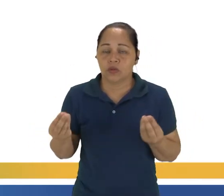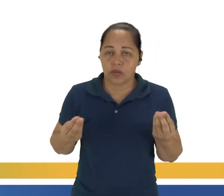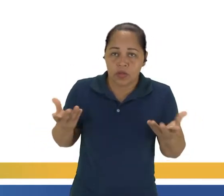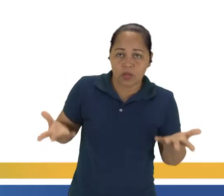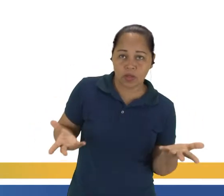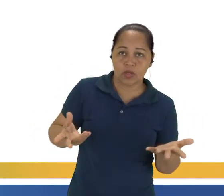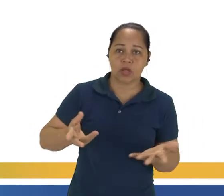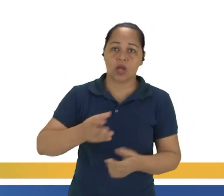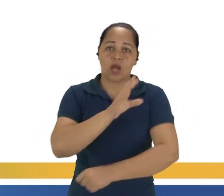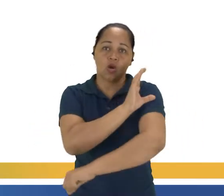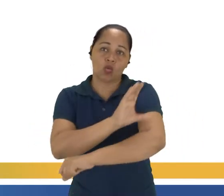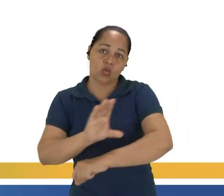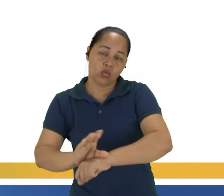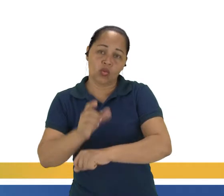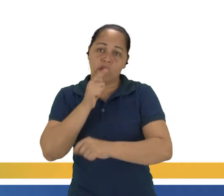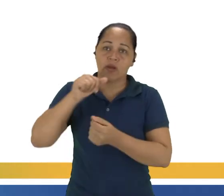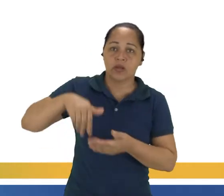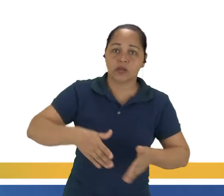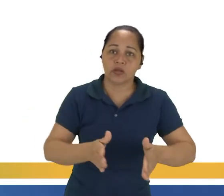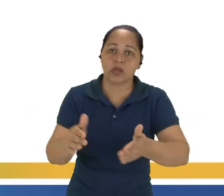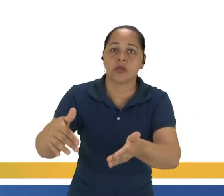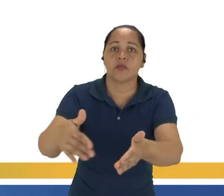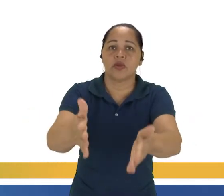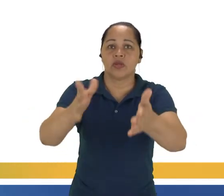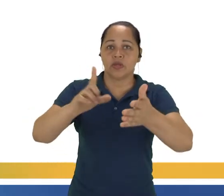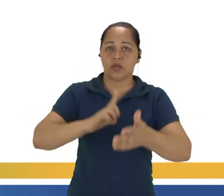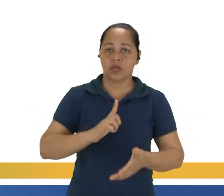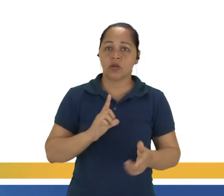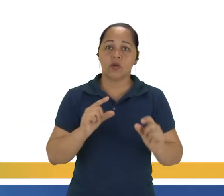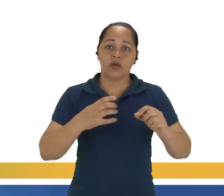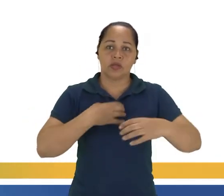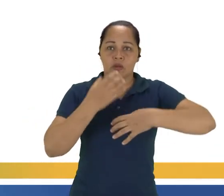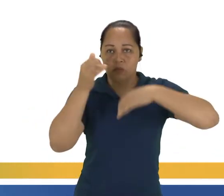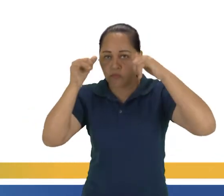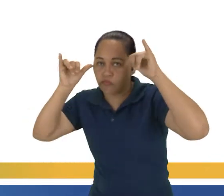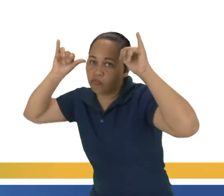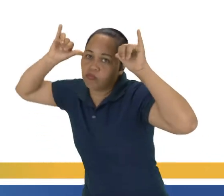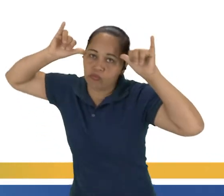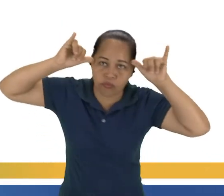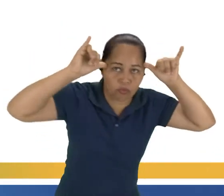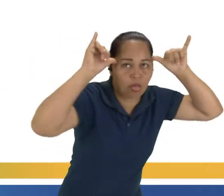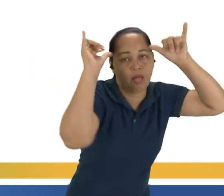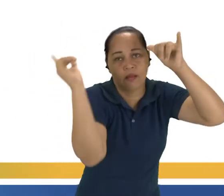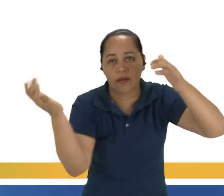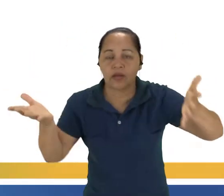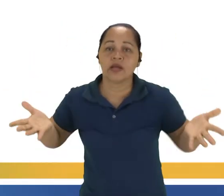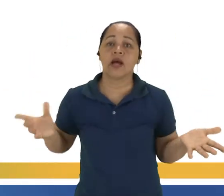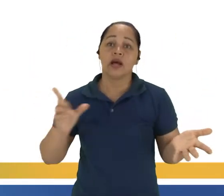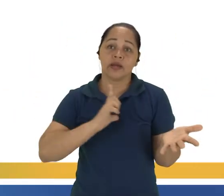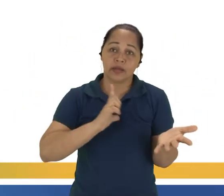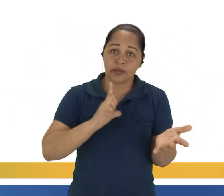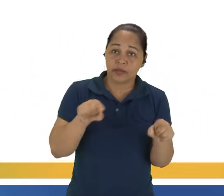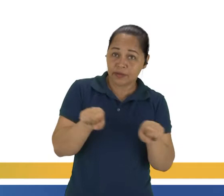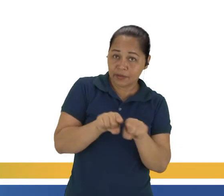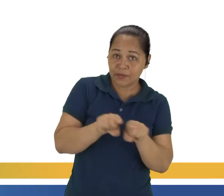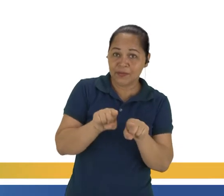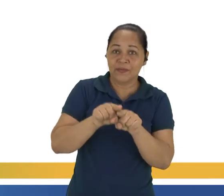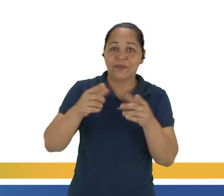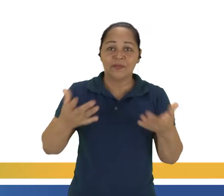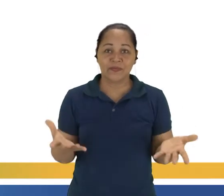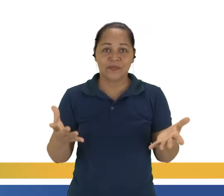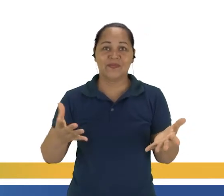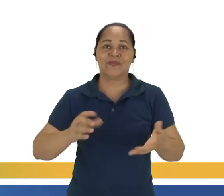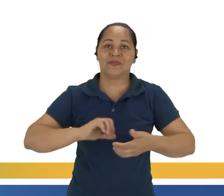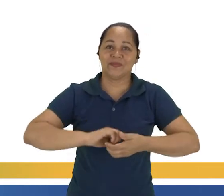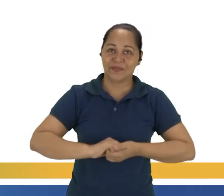à cultura ribeirinha, aí a musicalidade do Bumba Meu Boi. Nós temos aí uma relação muito forte com